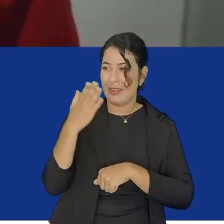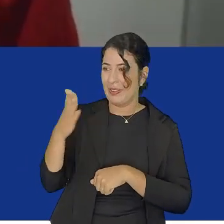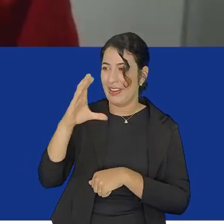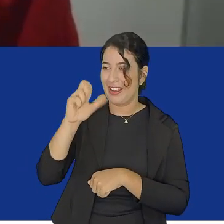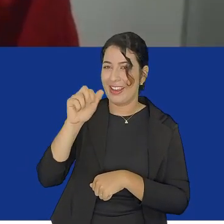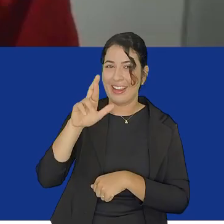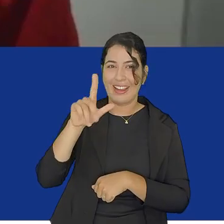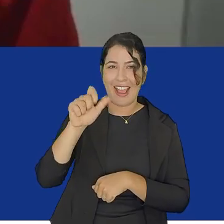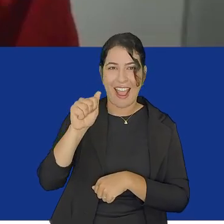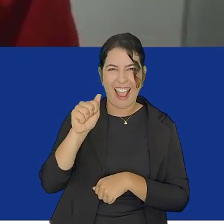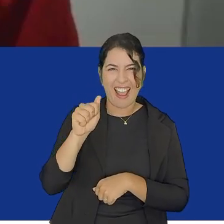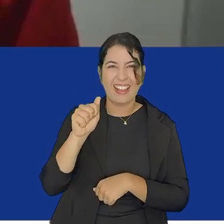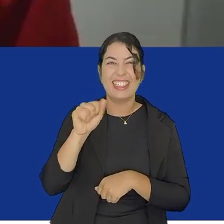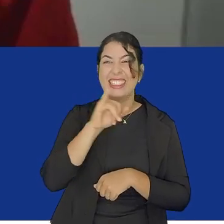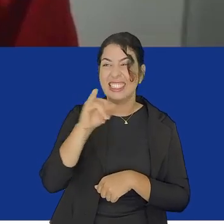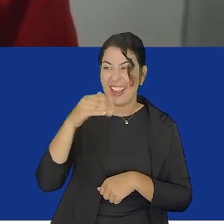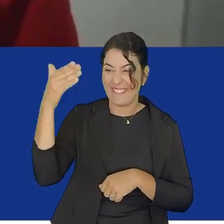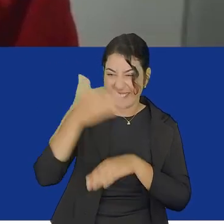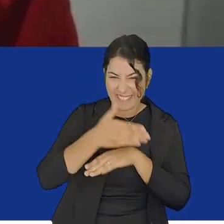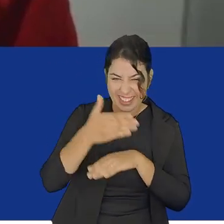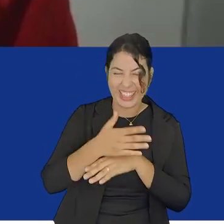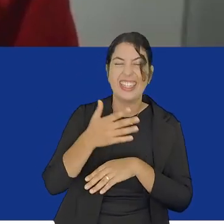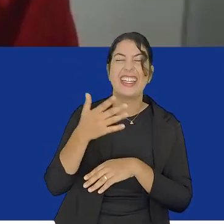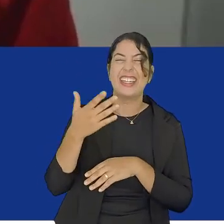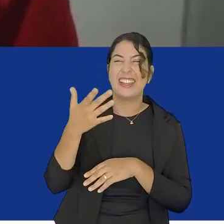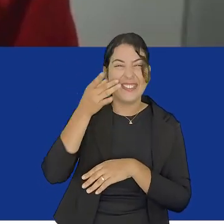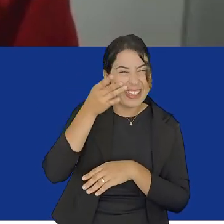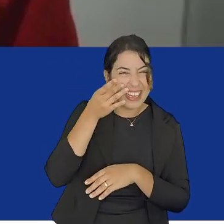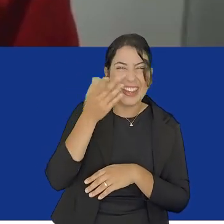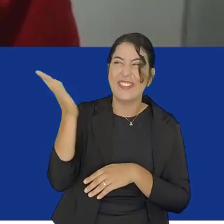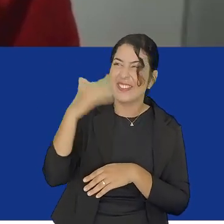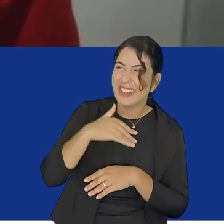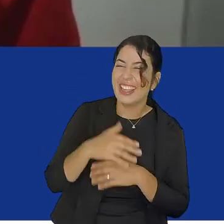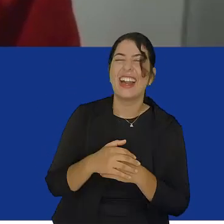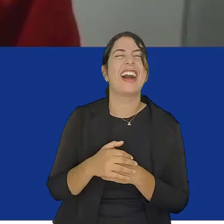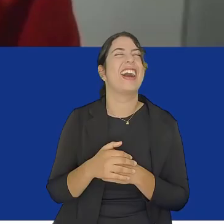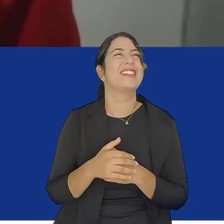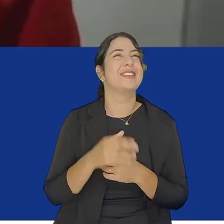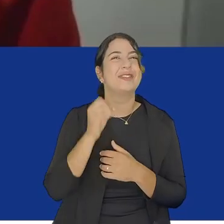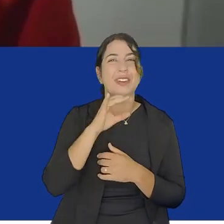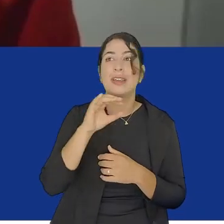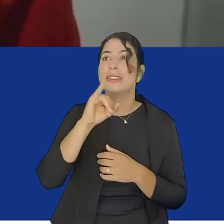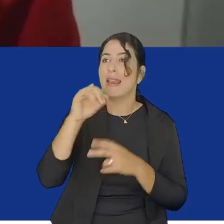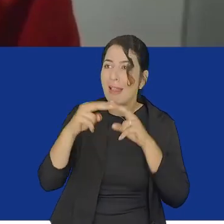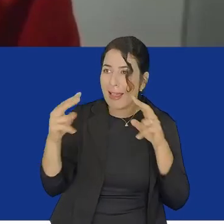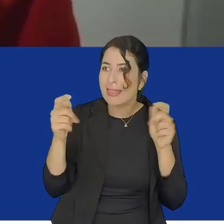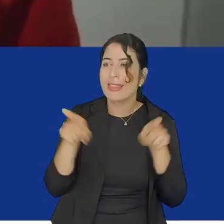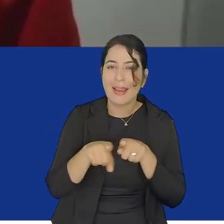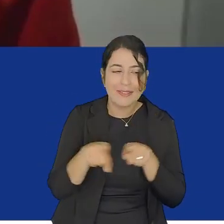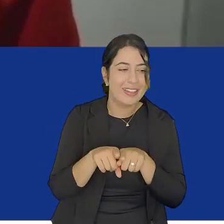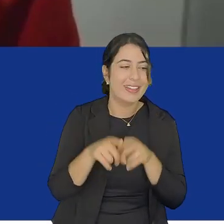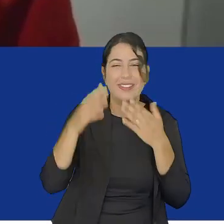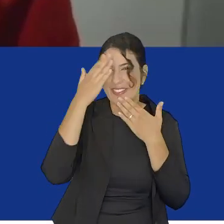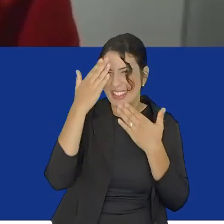Carla também estava disposta, se fosse ser presencial, ia vir para cá, se não fosse, ia fazer dali. Muito obrigada por, assim, vocês duas terem atendido prontamente e por